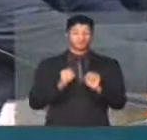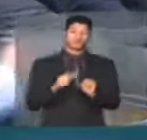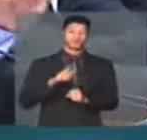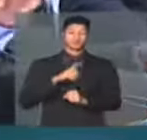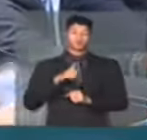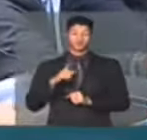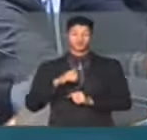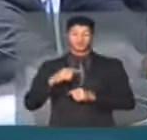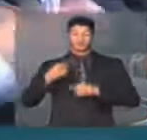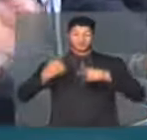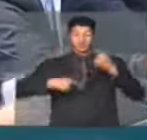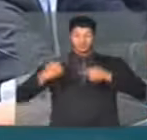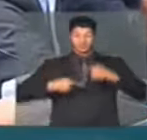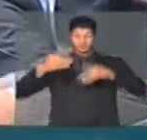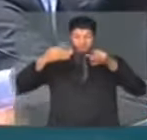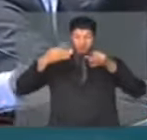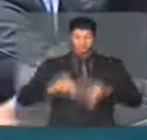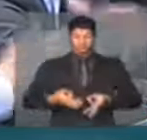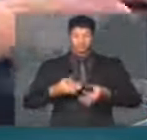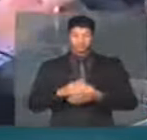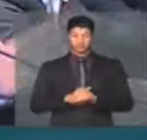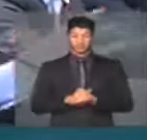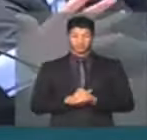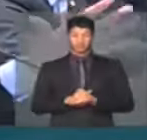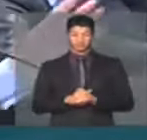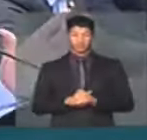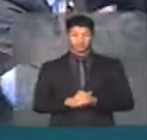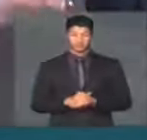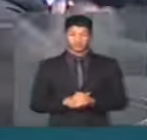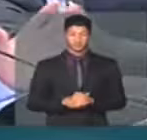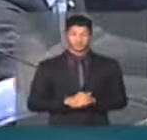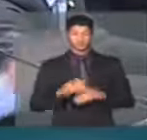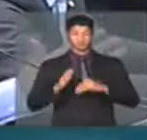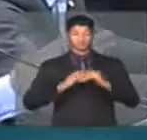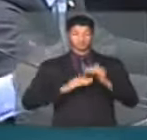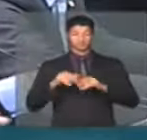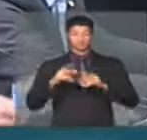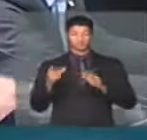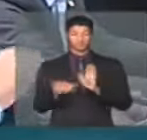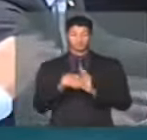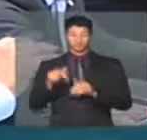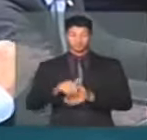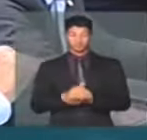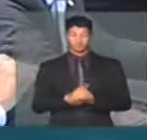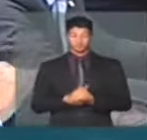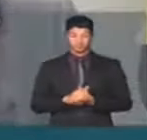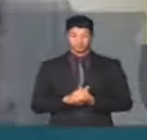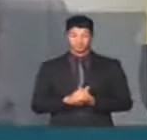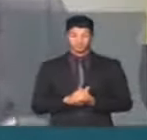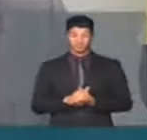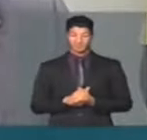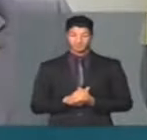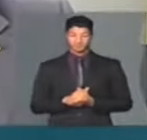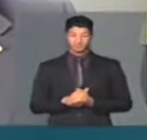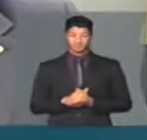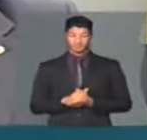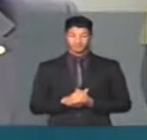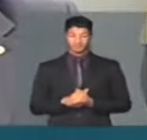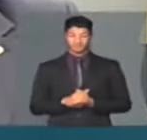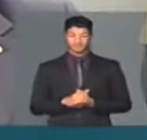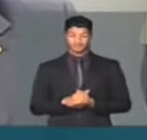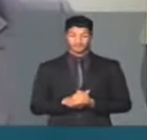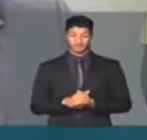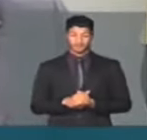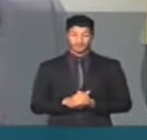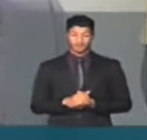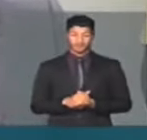possa ter uma discussão correta. Fim do tempo, presidente. Fim do tempo. As questões que estão aqui colocadas. Não.